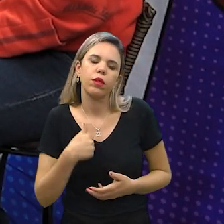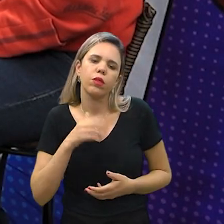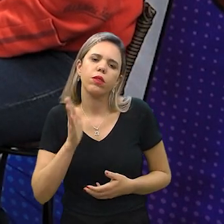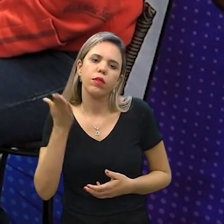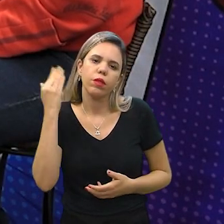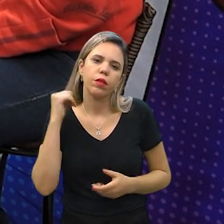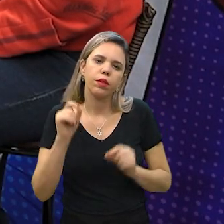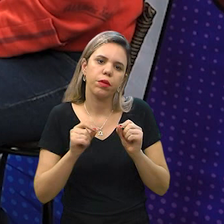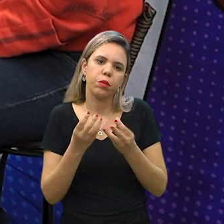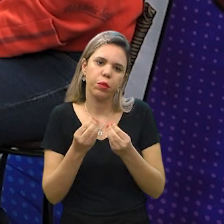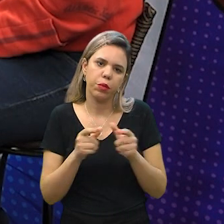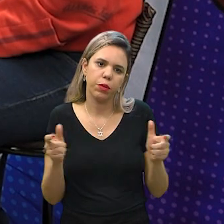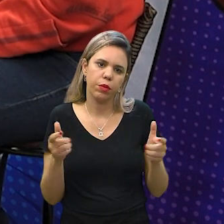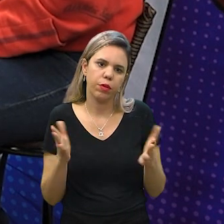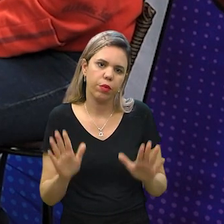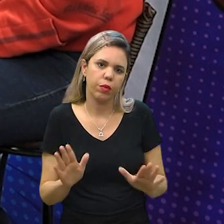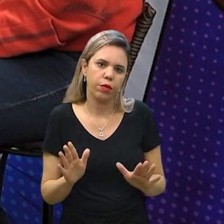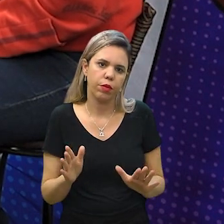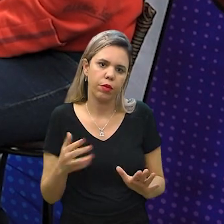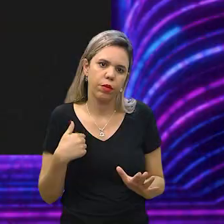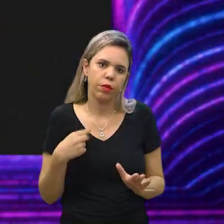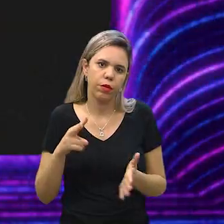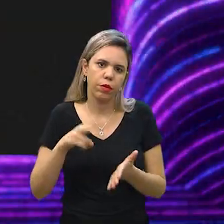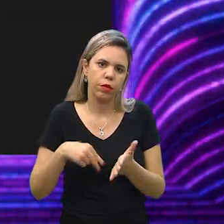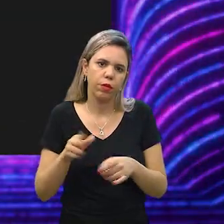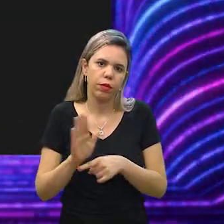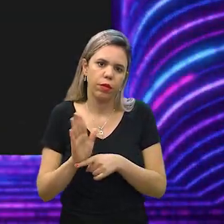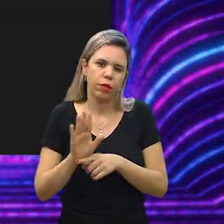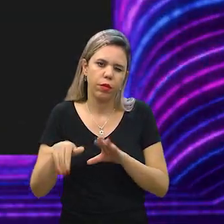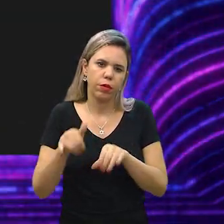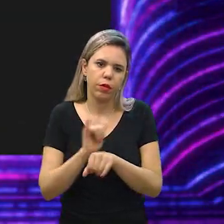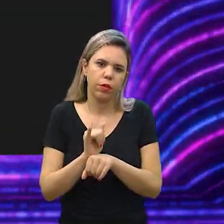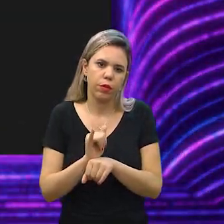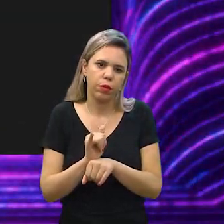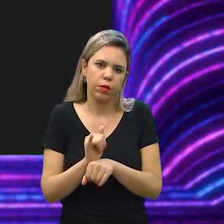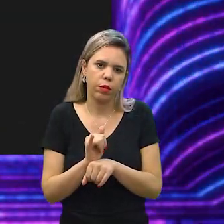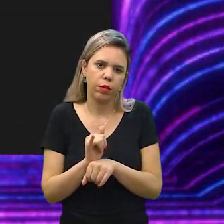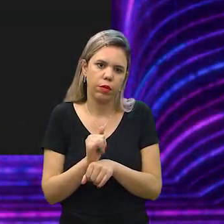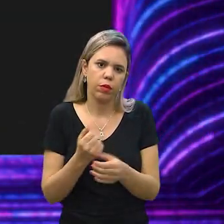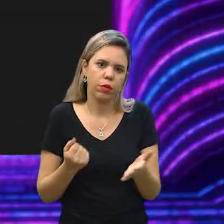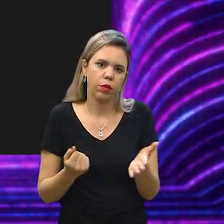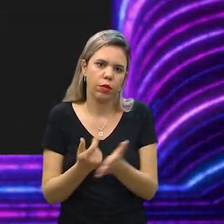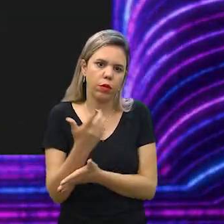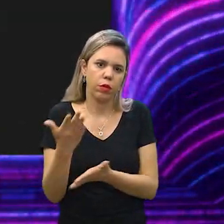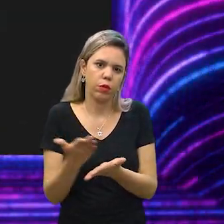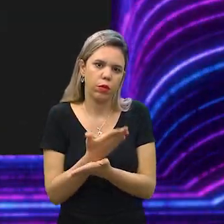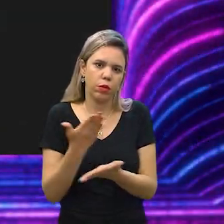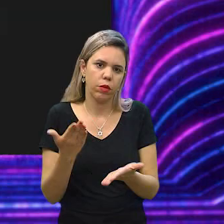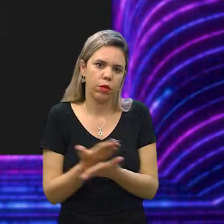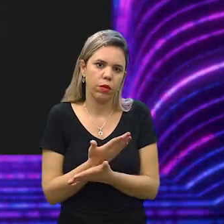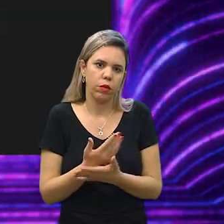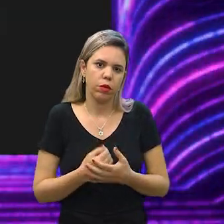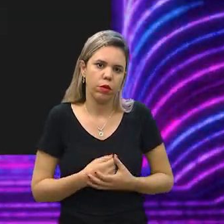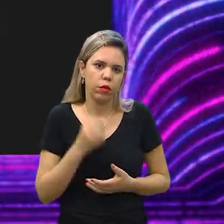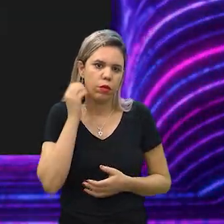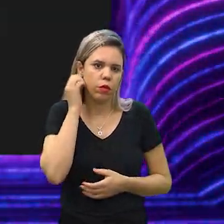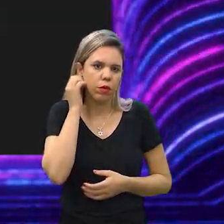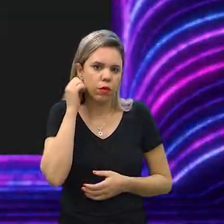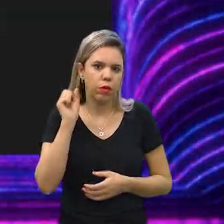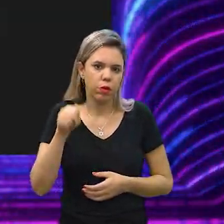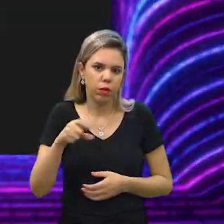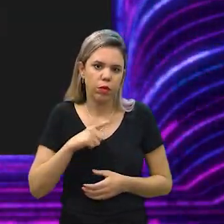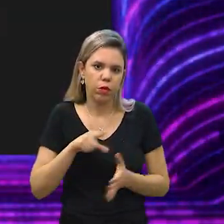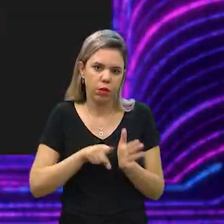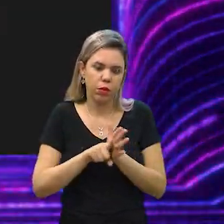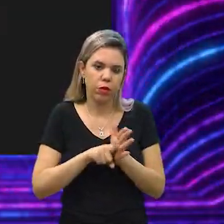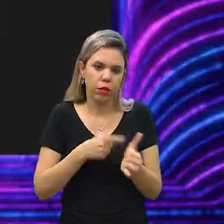Eu já sabia bastante, mas eu vi bastante vídeo no YouTube e comprei livros também, então sim, eu